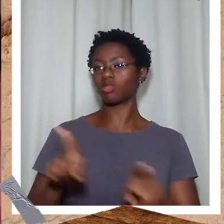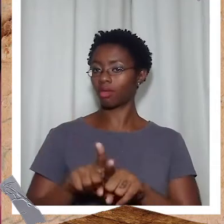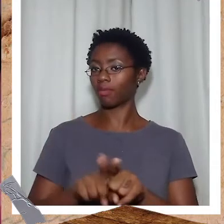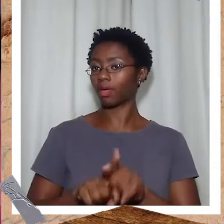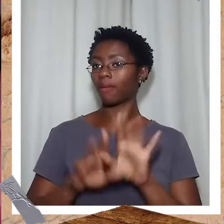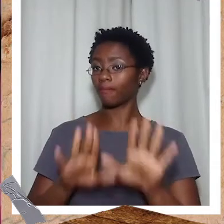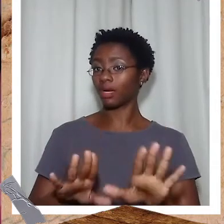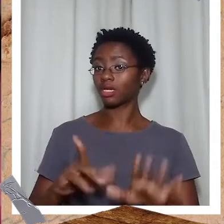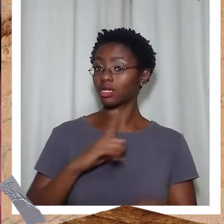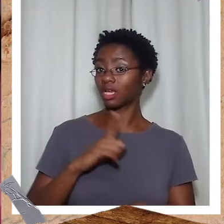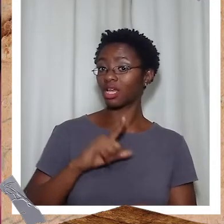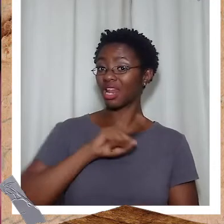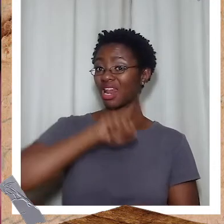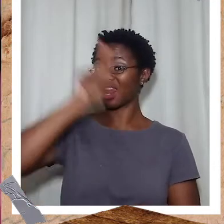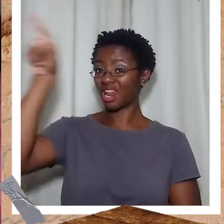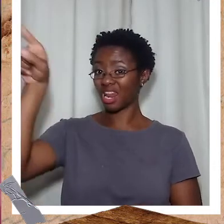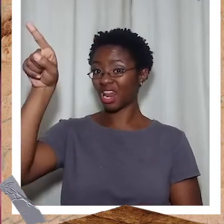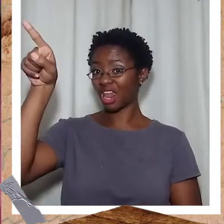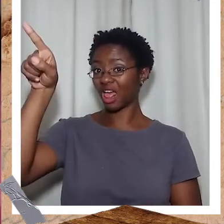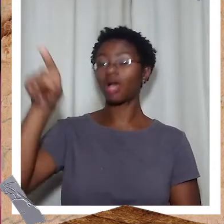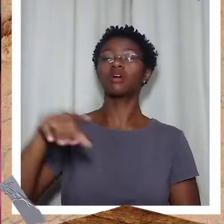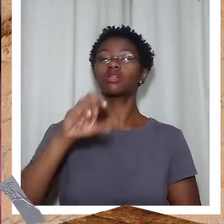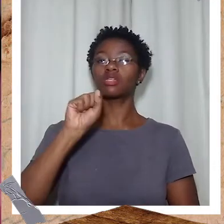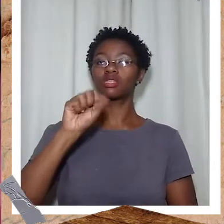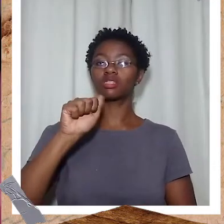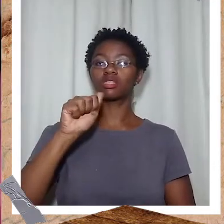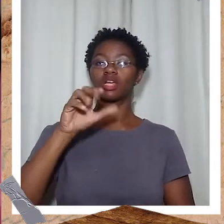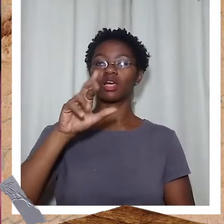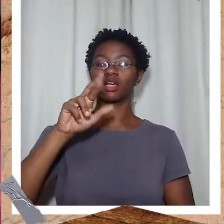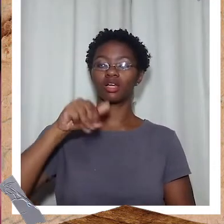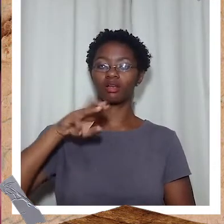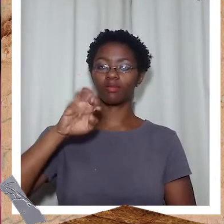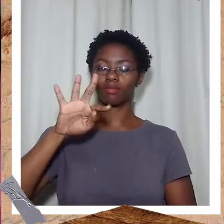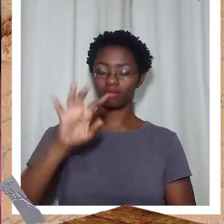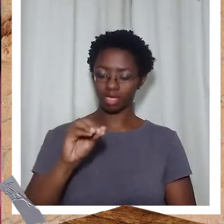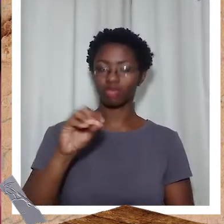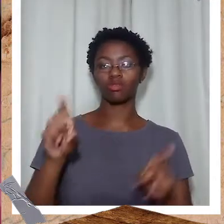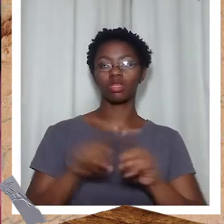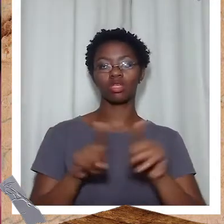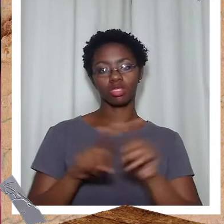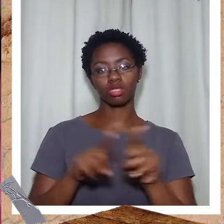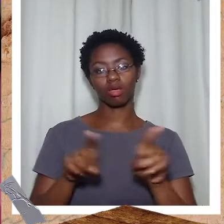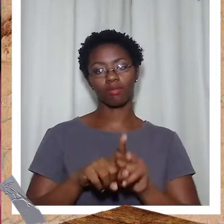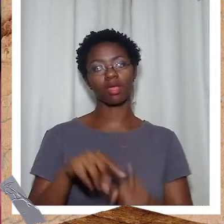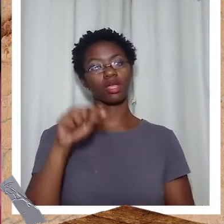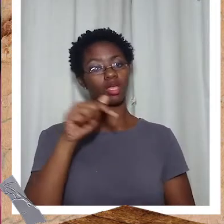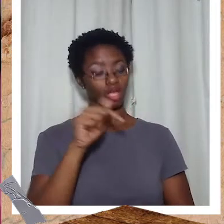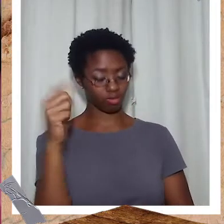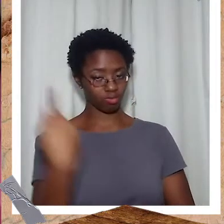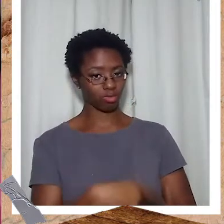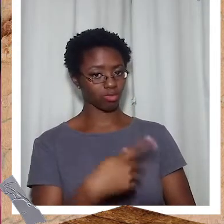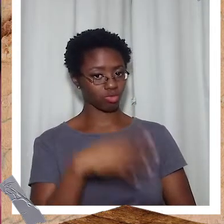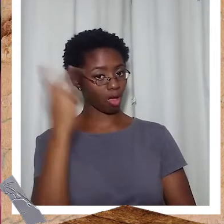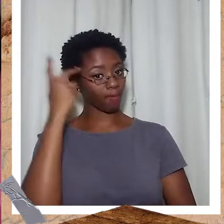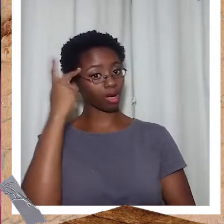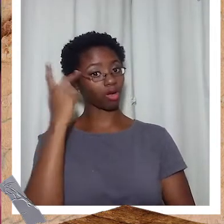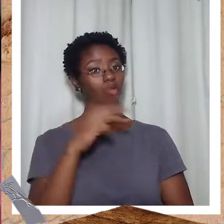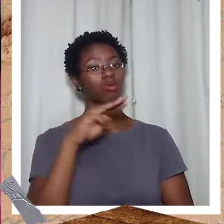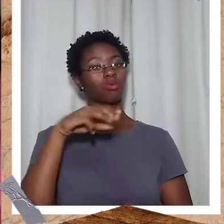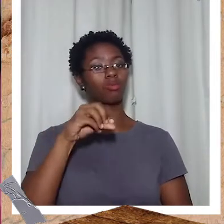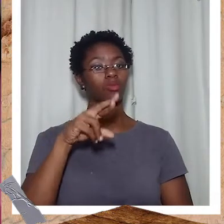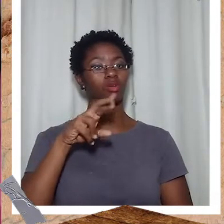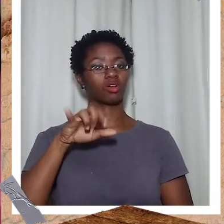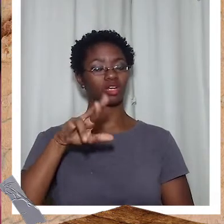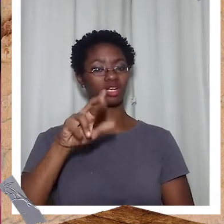em Sacramento, a cidade natal dela, e temos 2 manuscritos no Instituto Moreira Salles. Então, isso é o que é